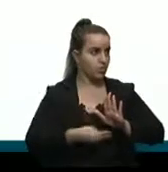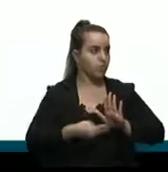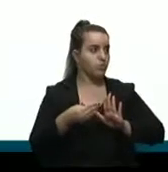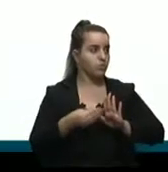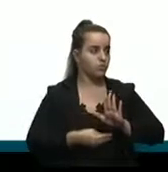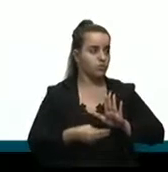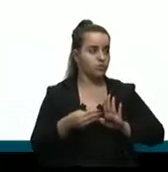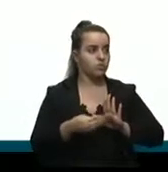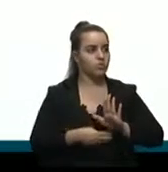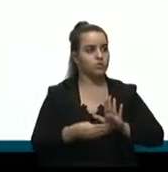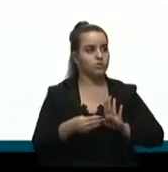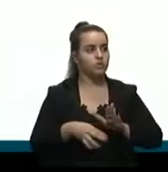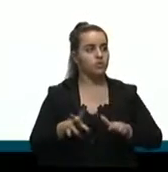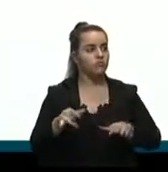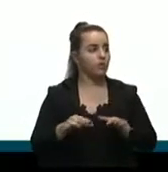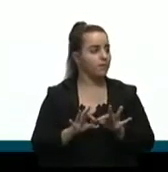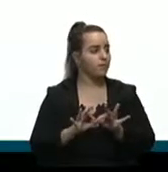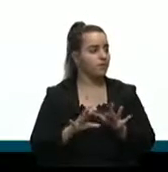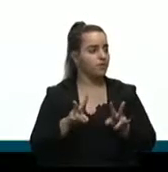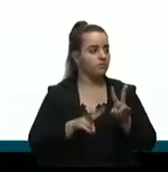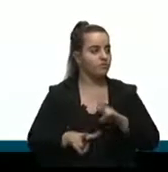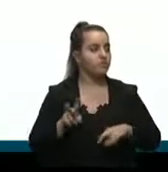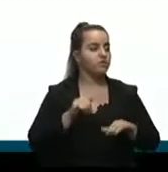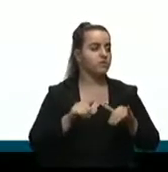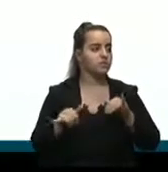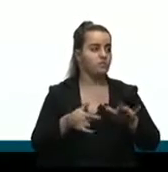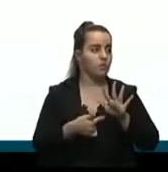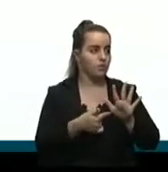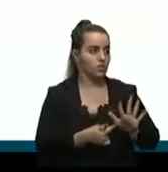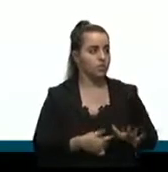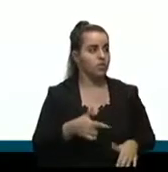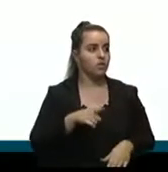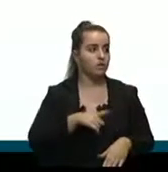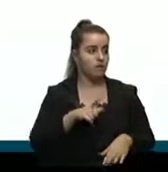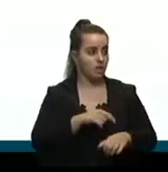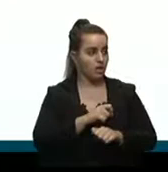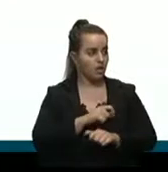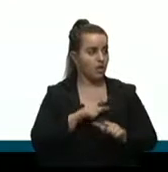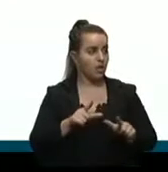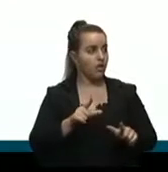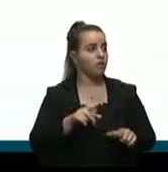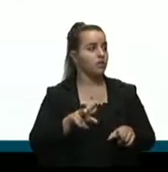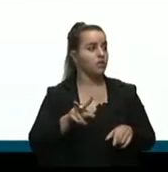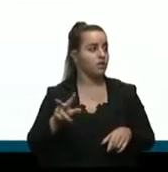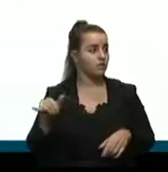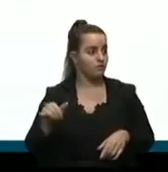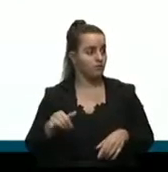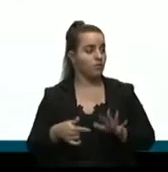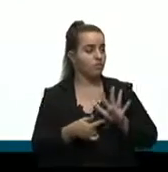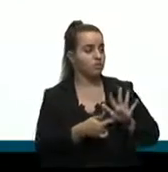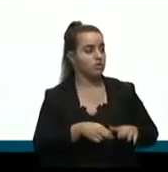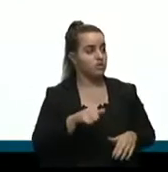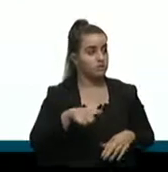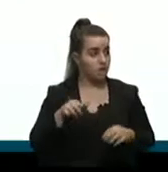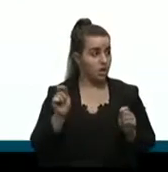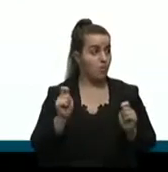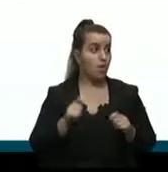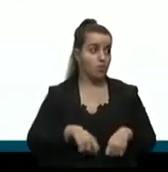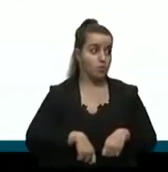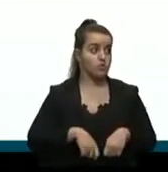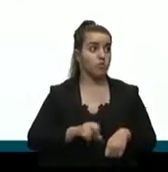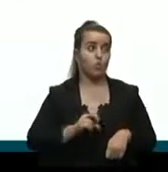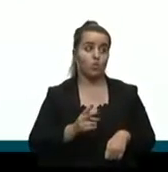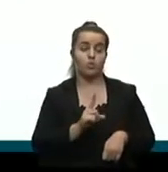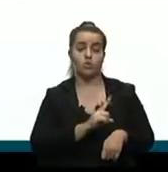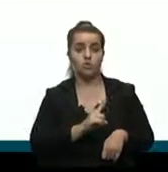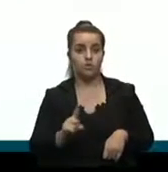metodologia que nos permita verificar se os dados amostrais trazem evidências que